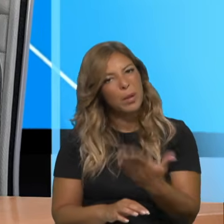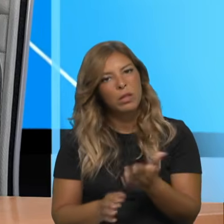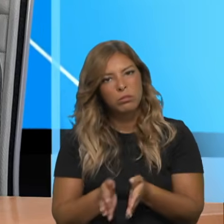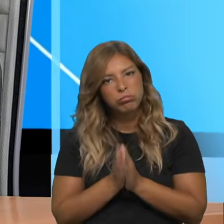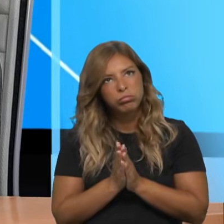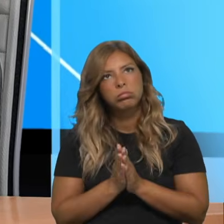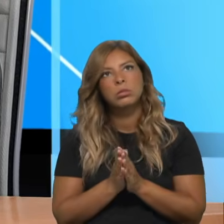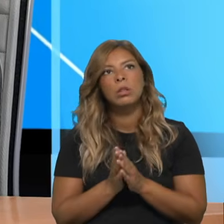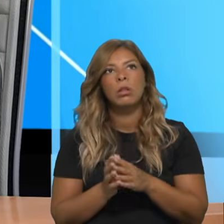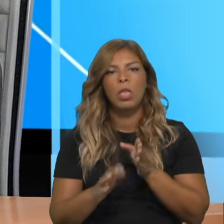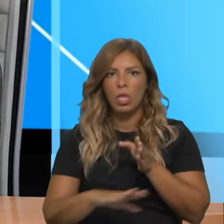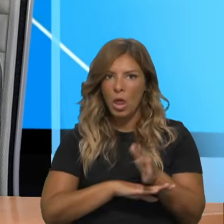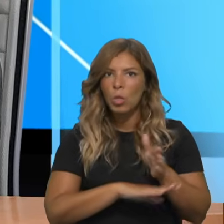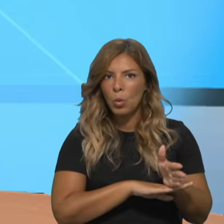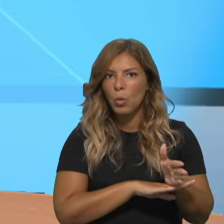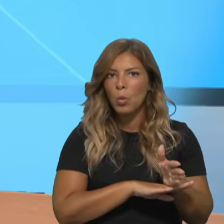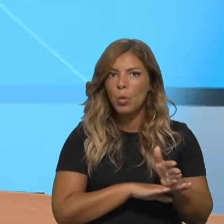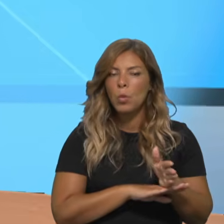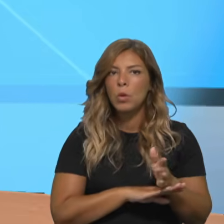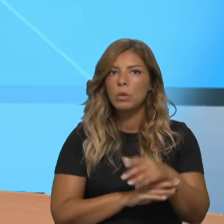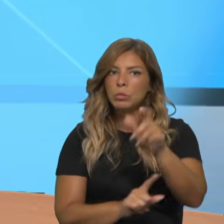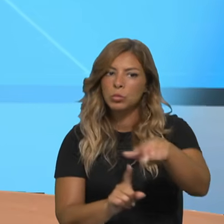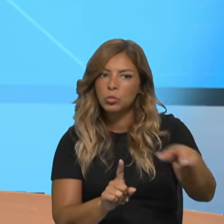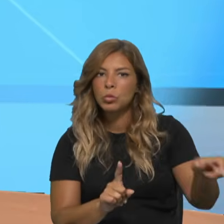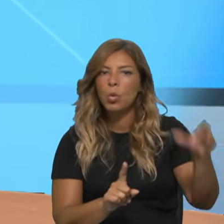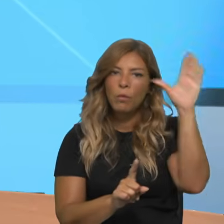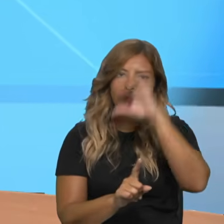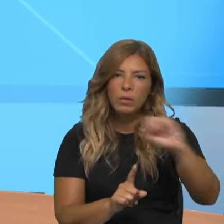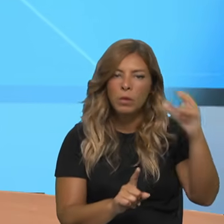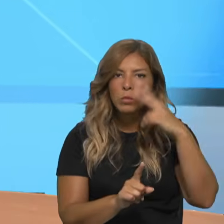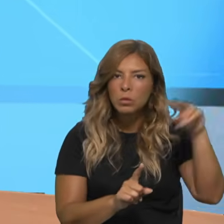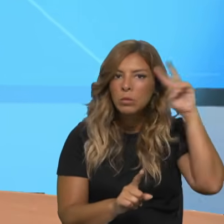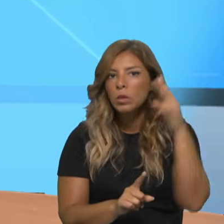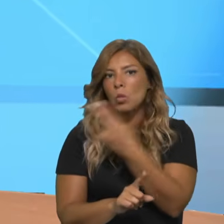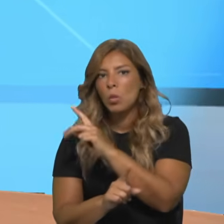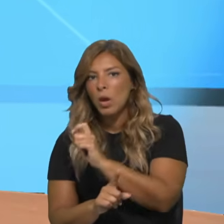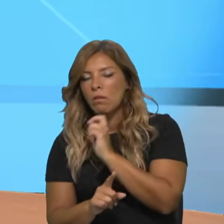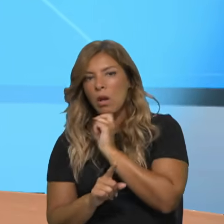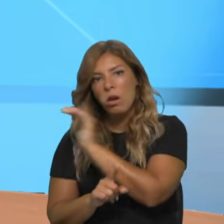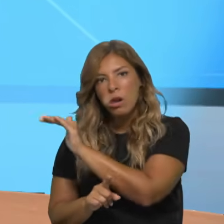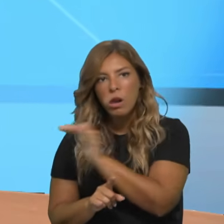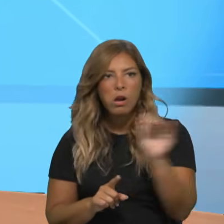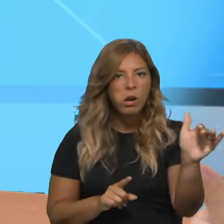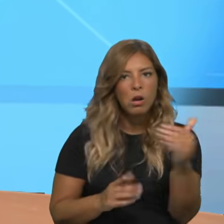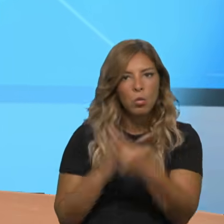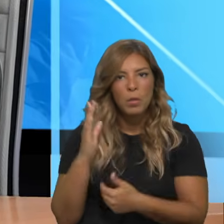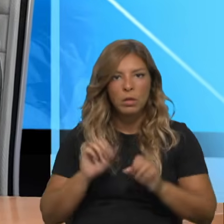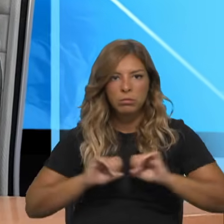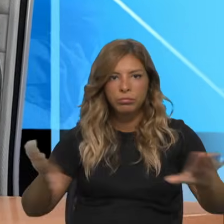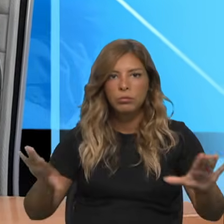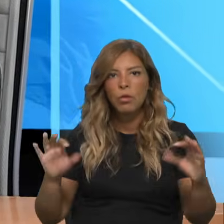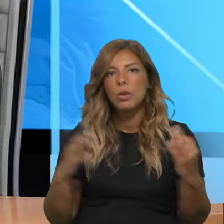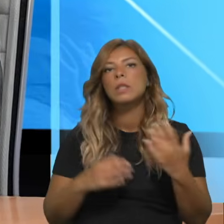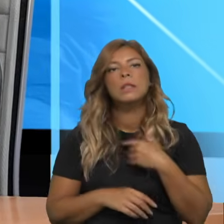deste. E que fizeram diretamente aos envolvidos, seja, por exemplo, ao governo moçambicano, à União Europeia, fizeram chegar este documento? Fizemos como